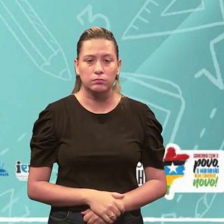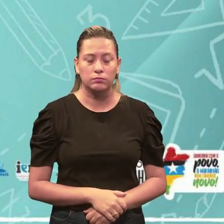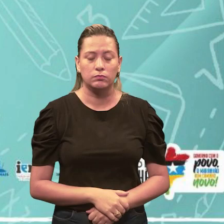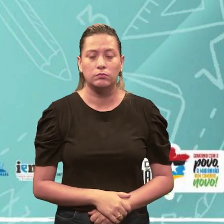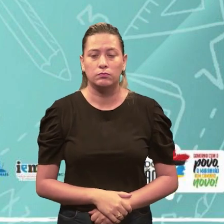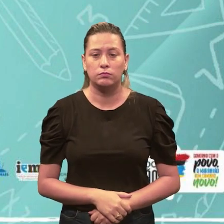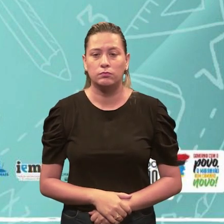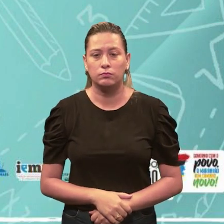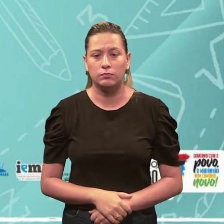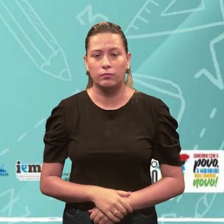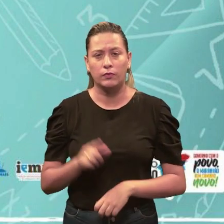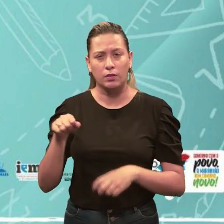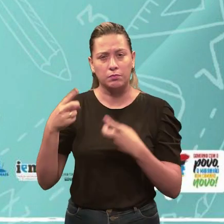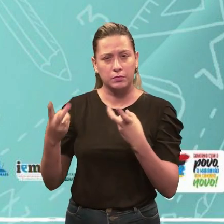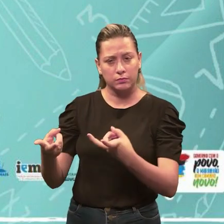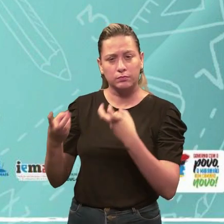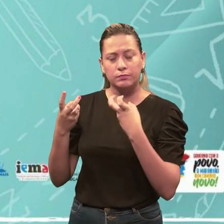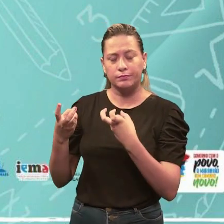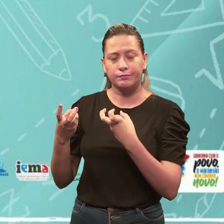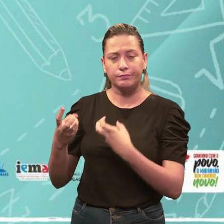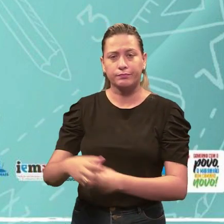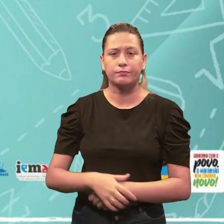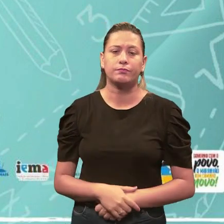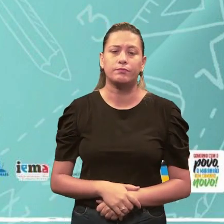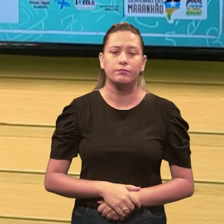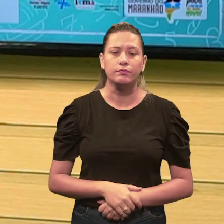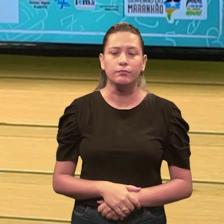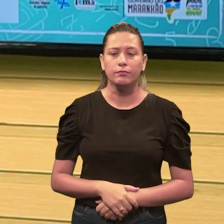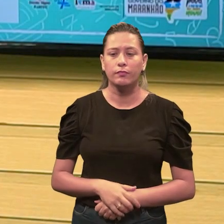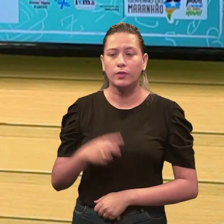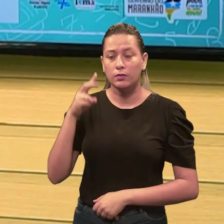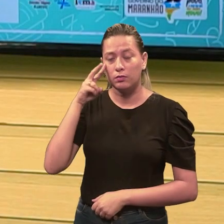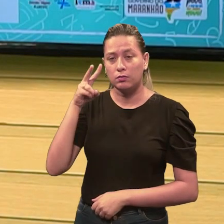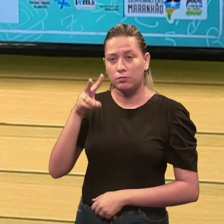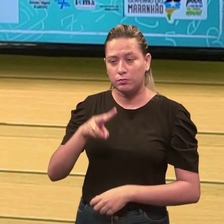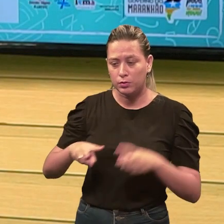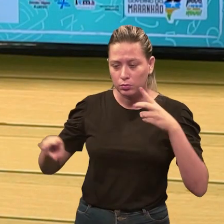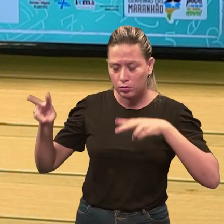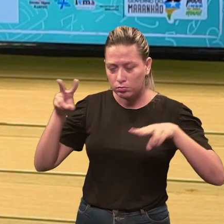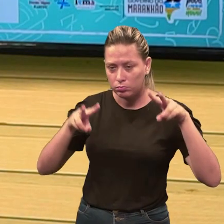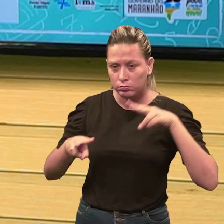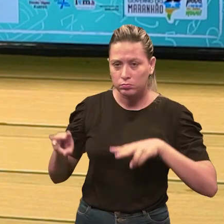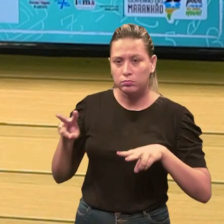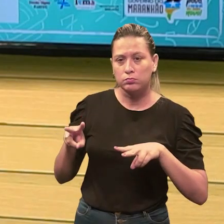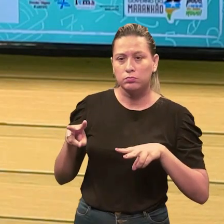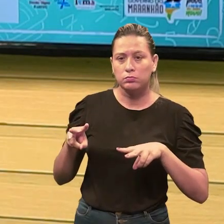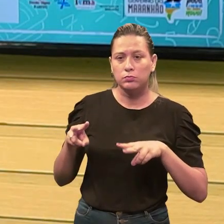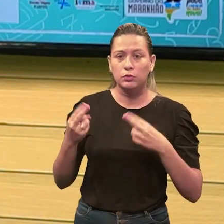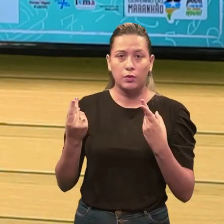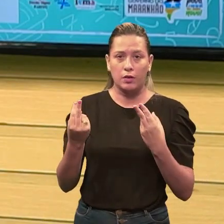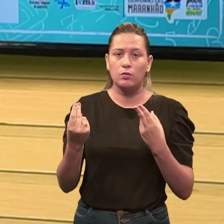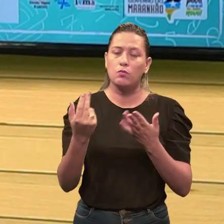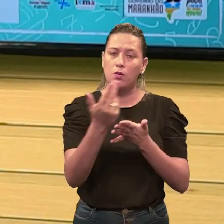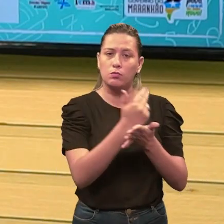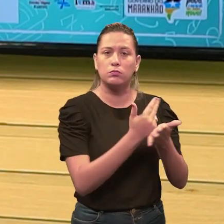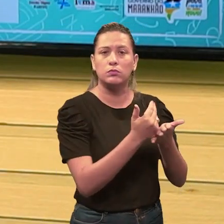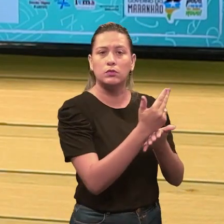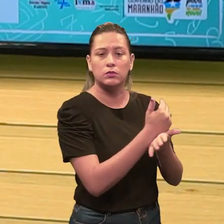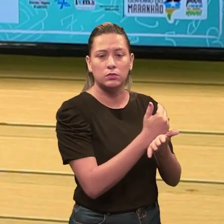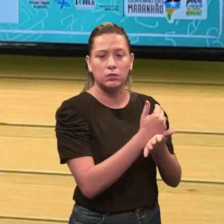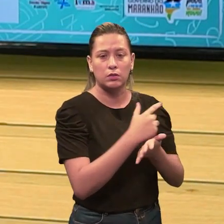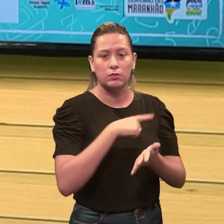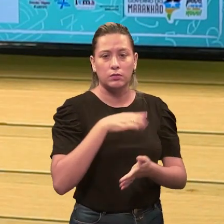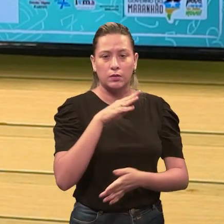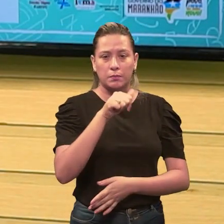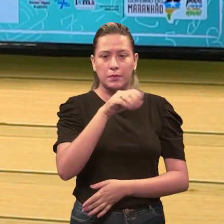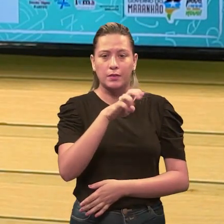nada mais do que desse circuito aqui analógico, tá? Então, se você perceber, basicamente, como você está visualizando aqui, é a forma